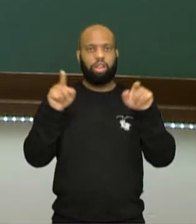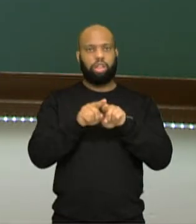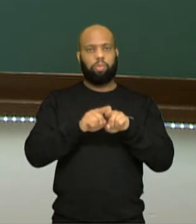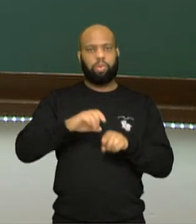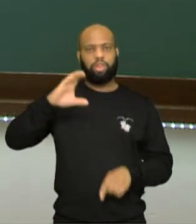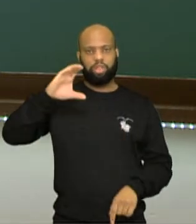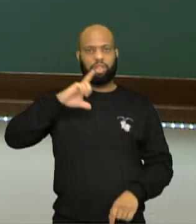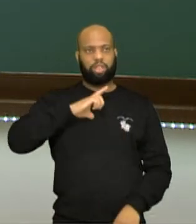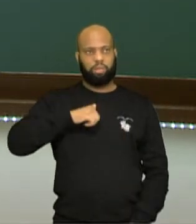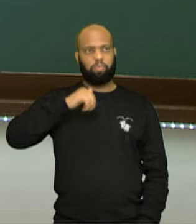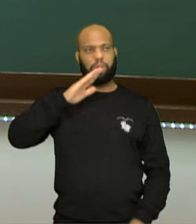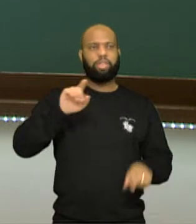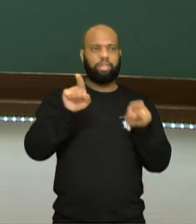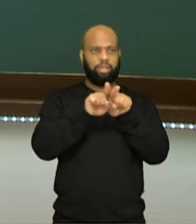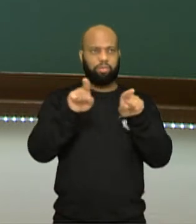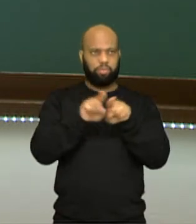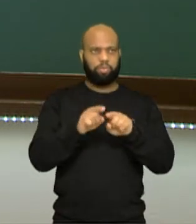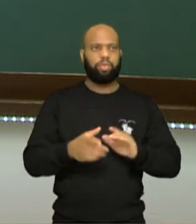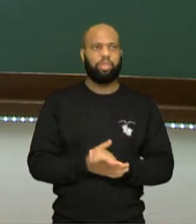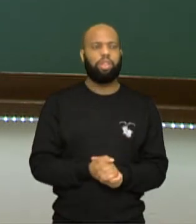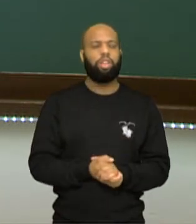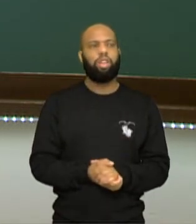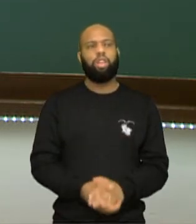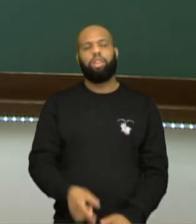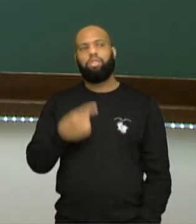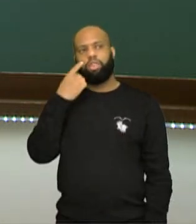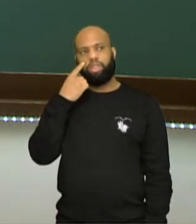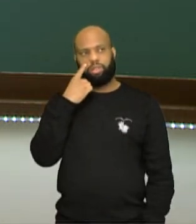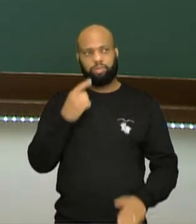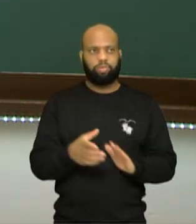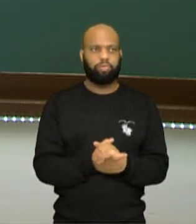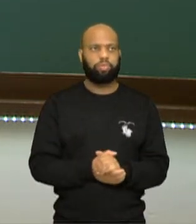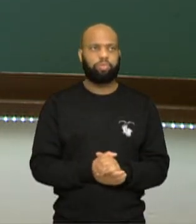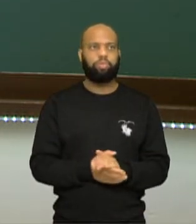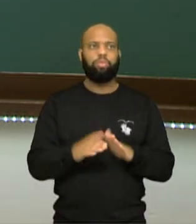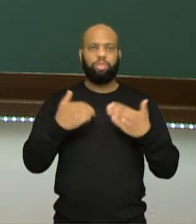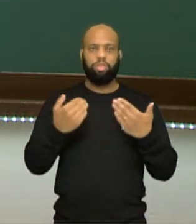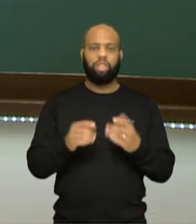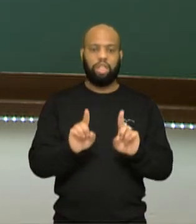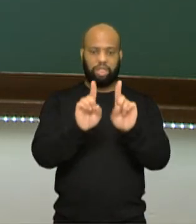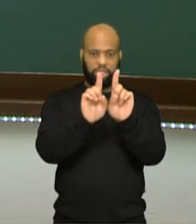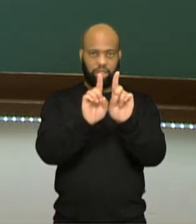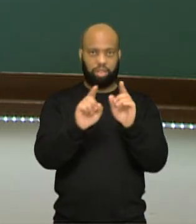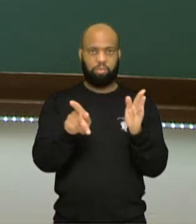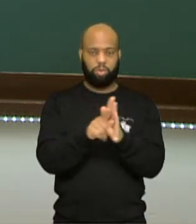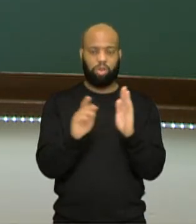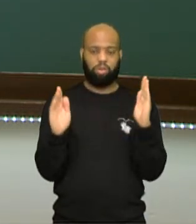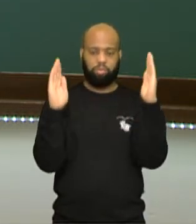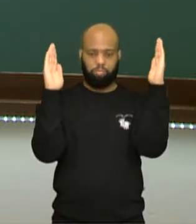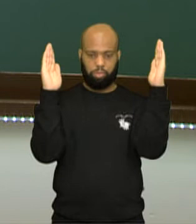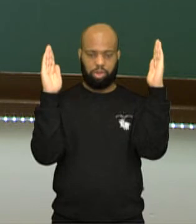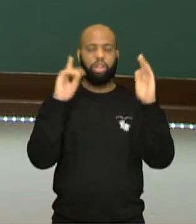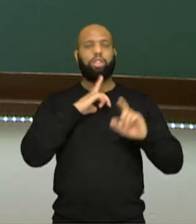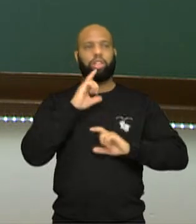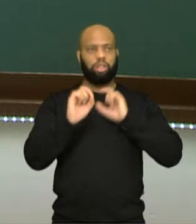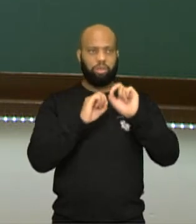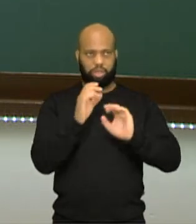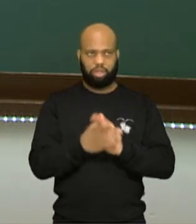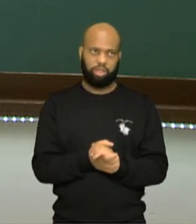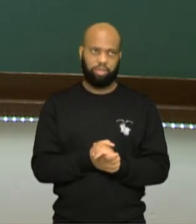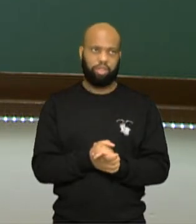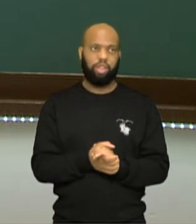capacitância do capacitor tem Ok então é só o capacitor de placas paralelas ele vai ter então